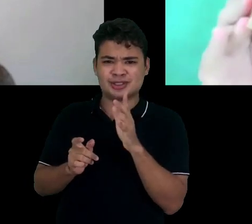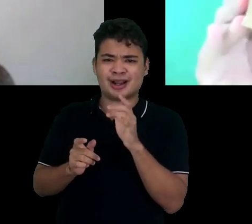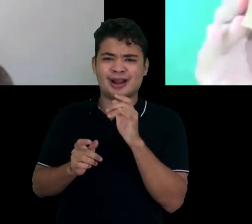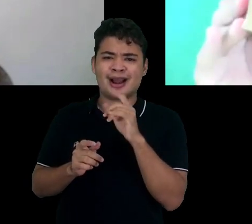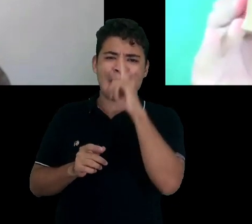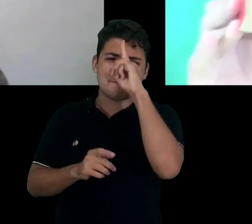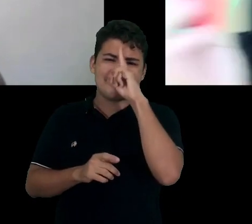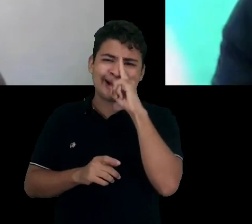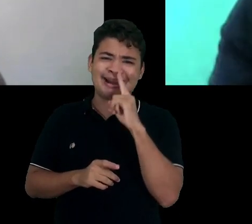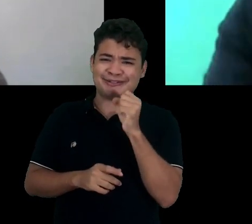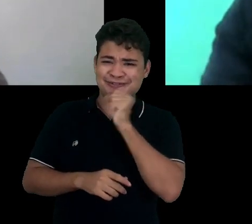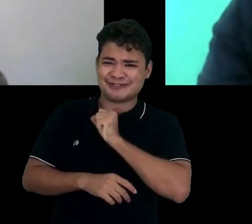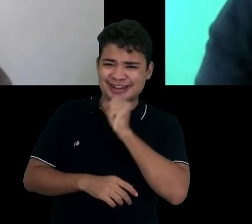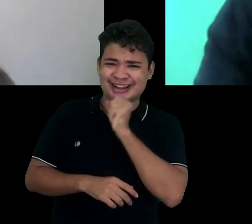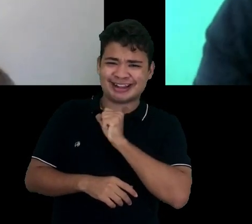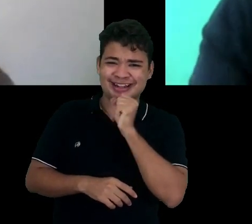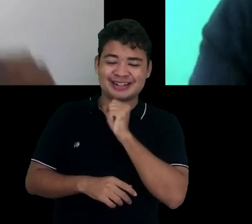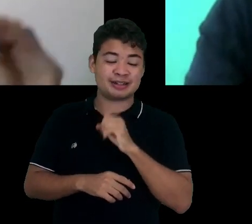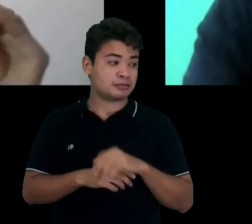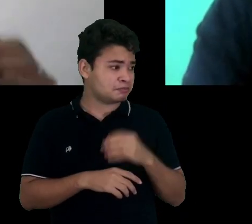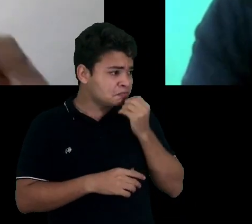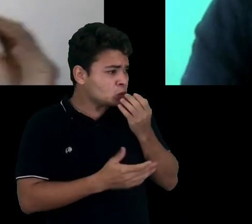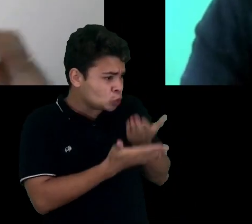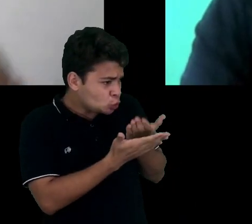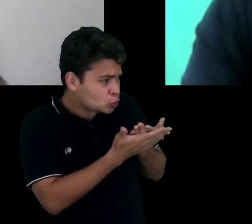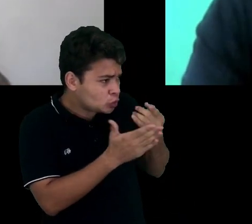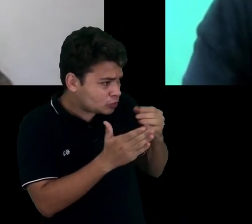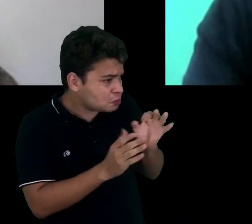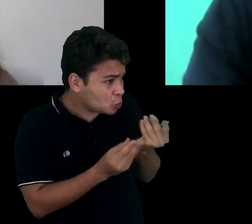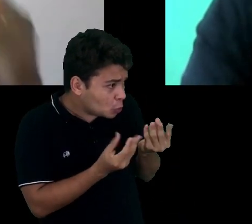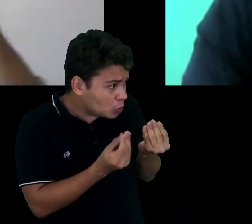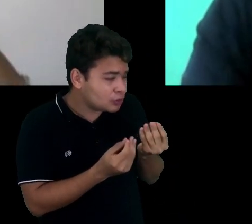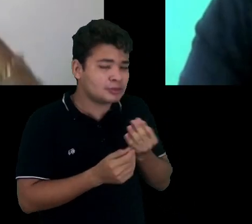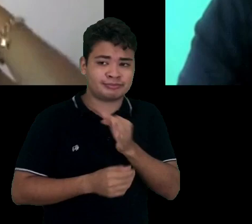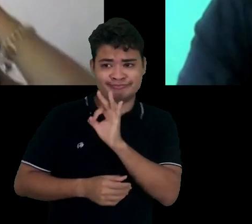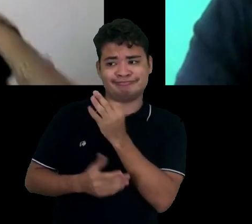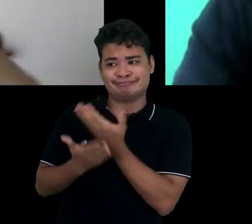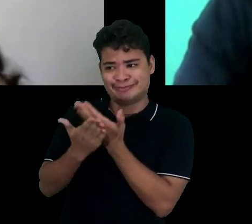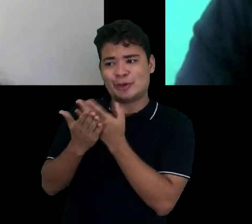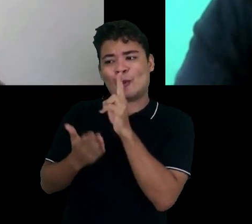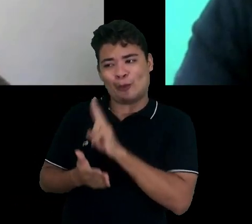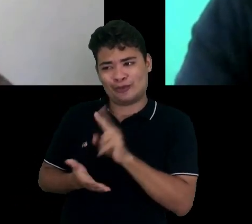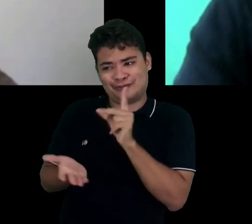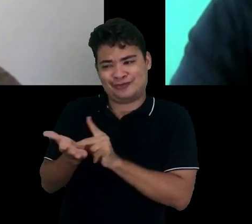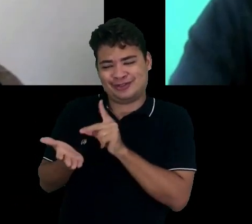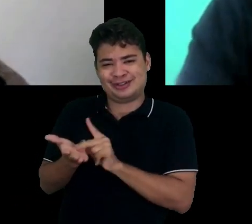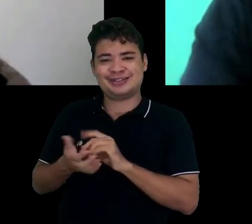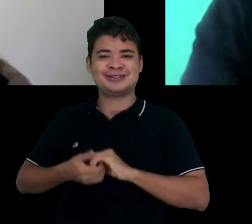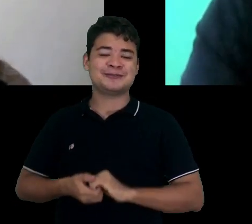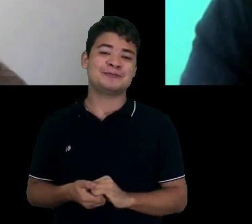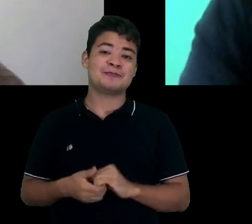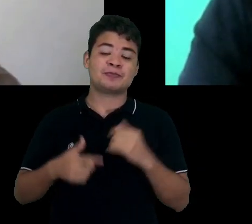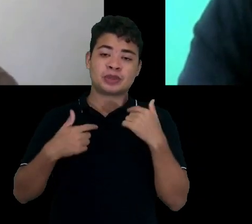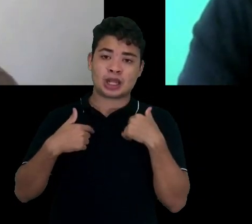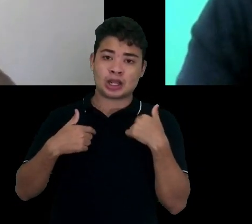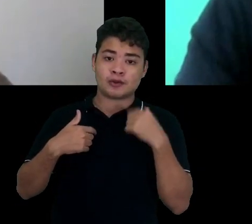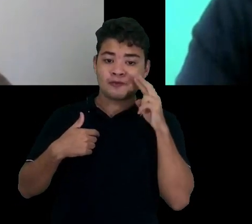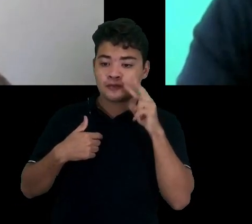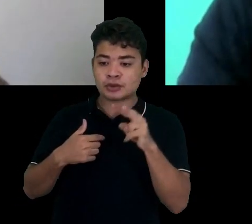todo amarelado. Sinal que foi estudado, foi bem utilizado. Foi bem utilizado. Então eu pegava coisas